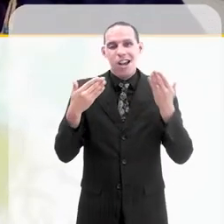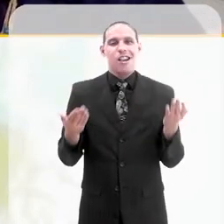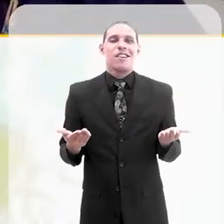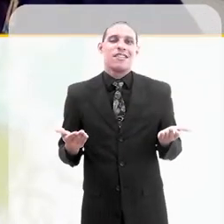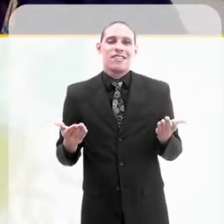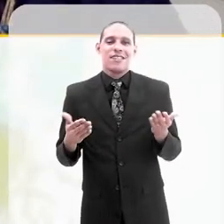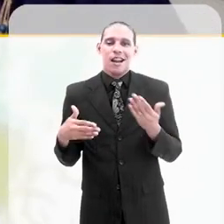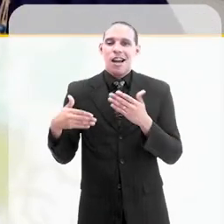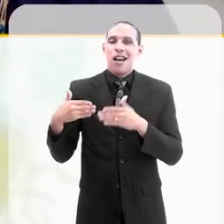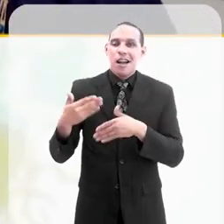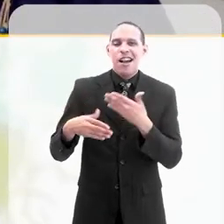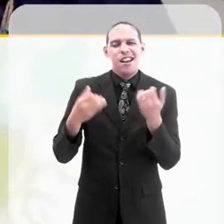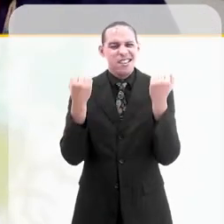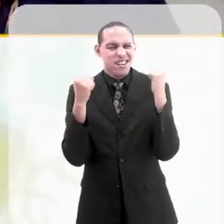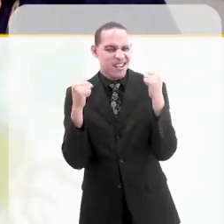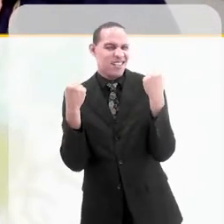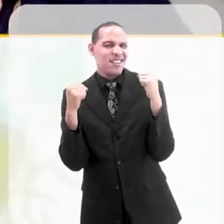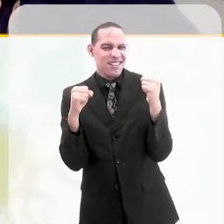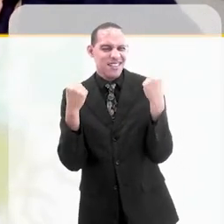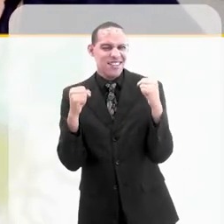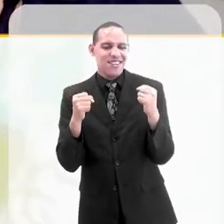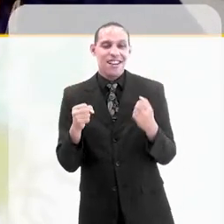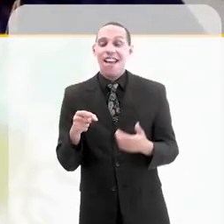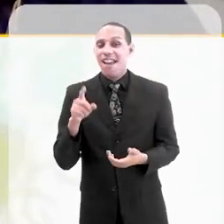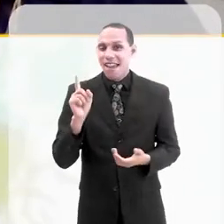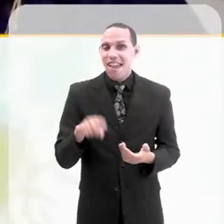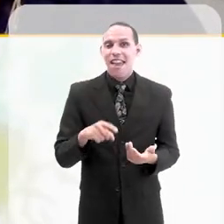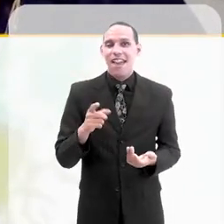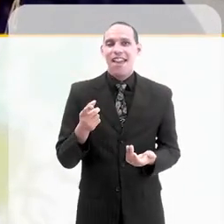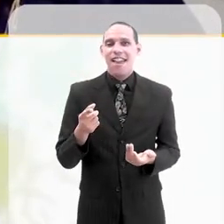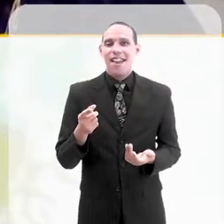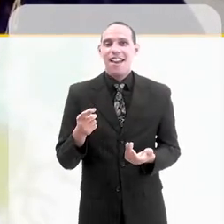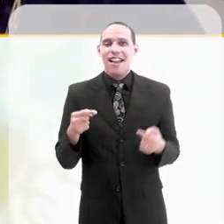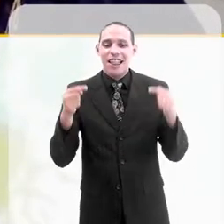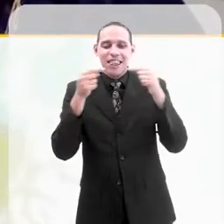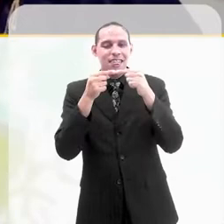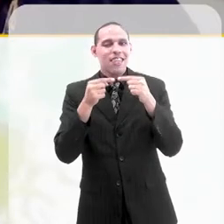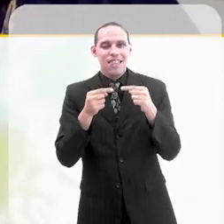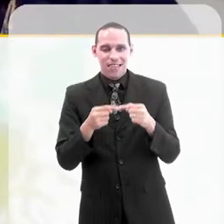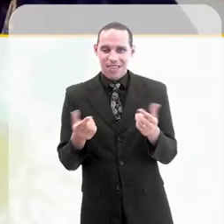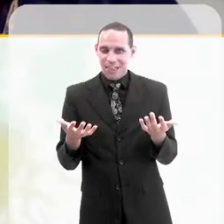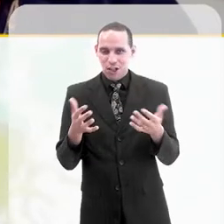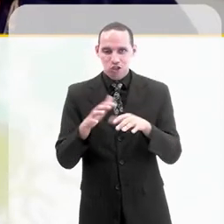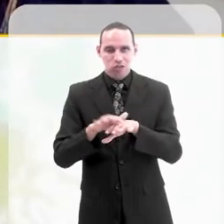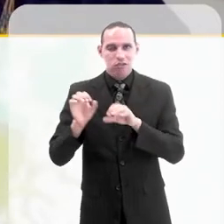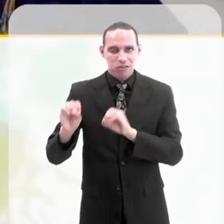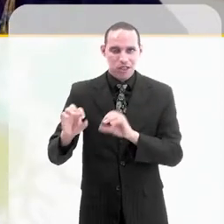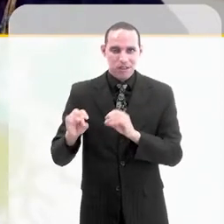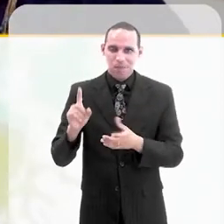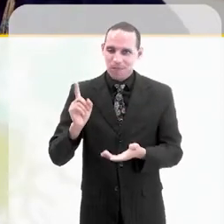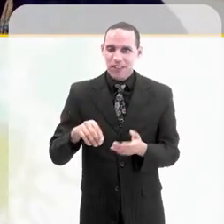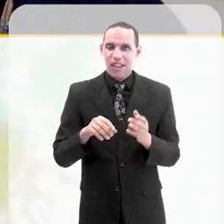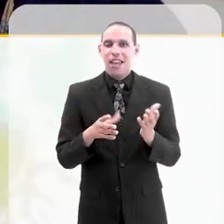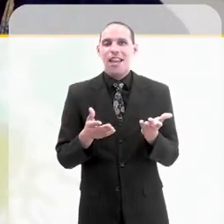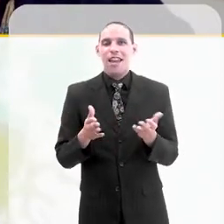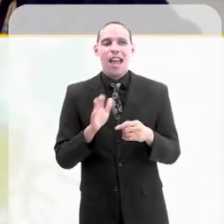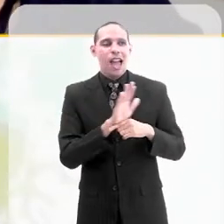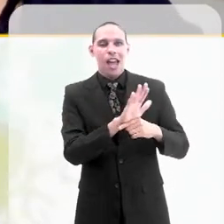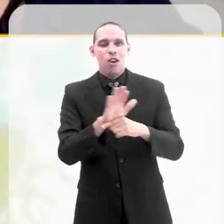quer dizer, fisioterapeuta, que seja, É o qualquer. que está sempre ligado à inclusão e educação. É um benefício